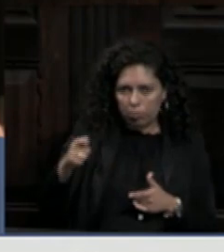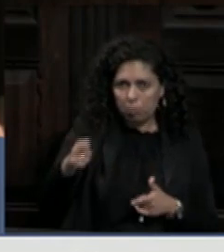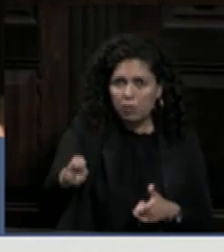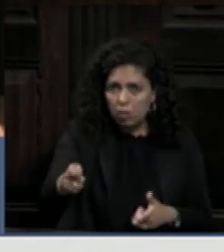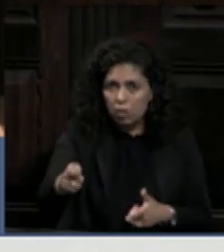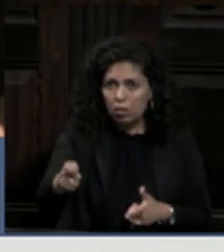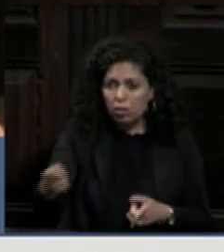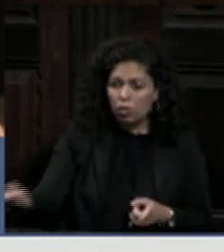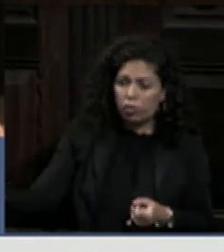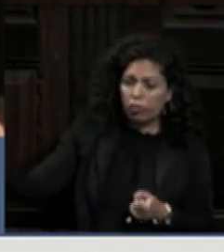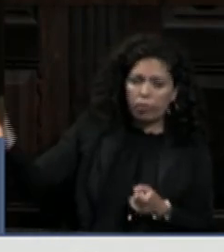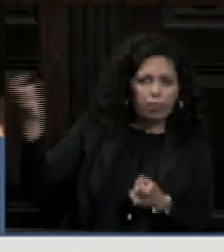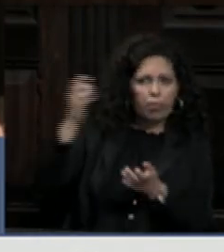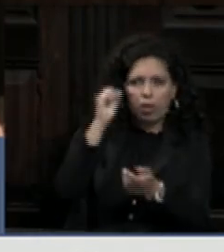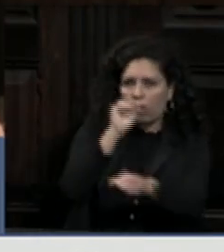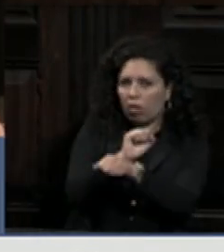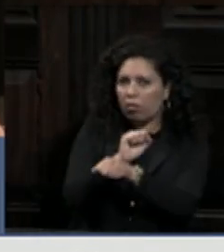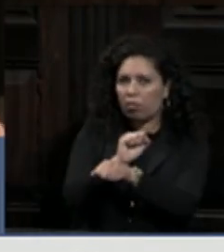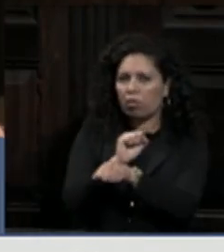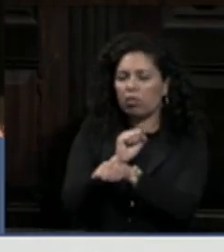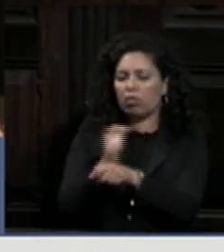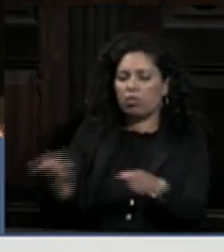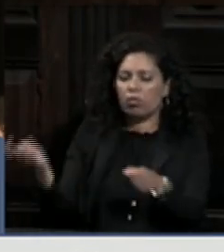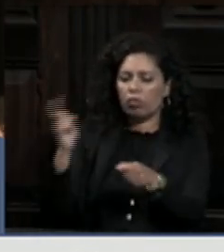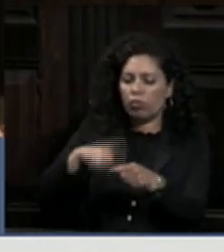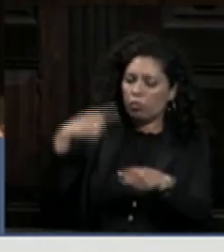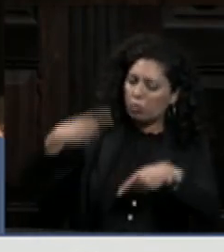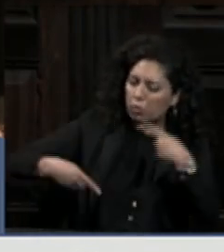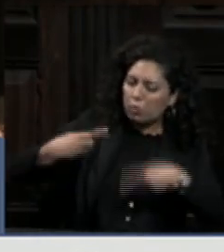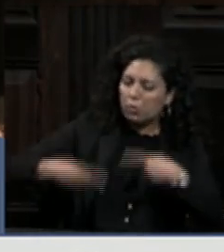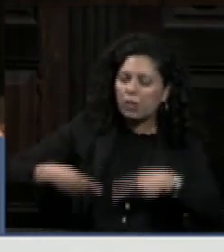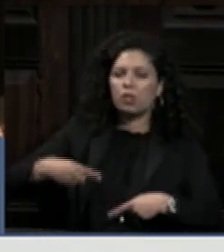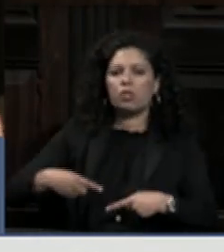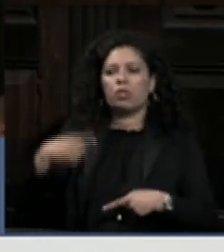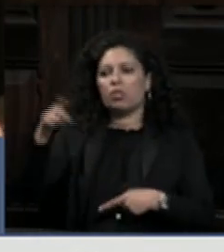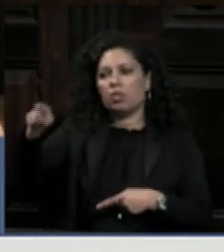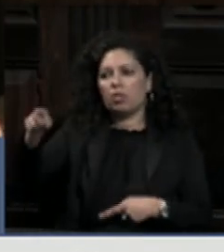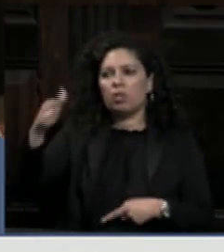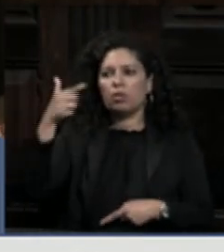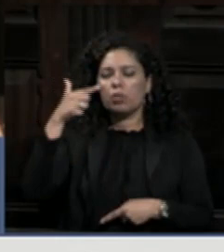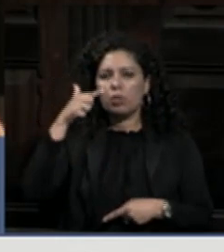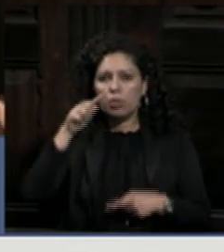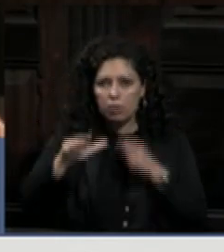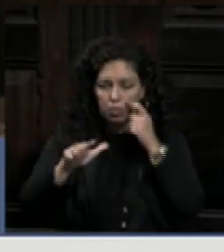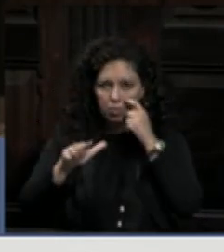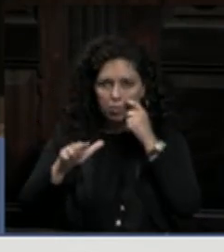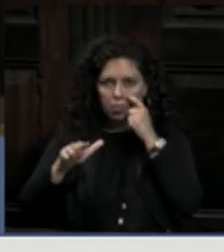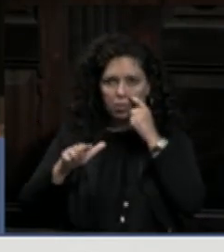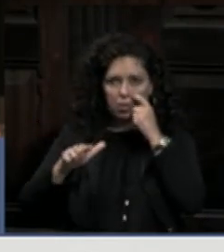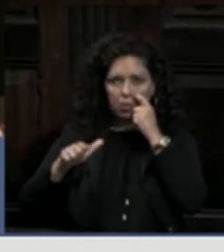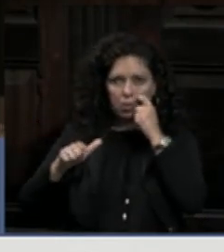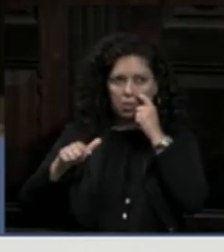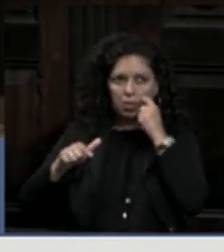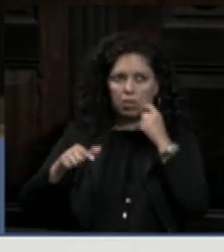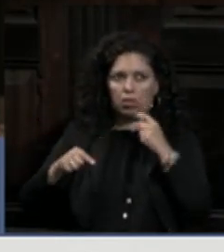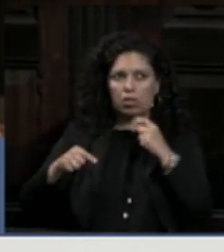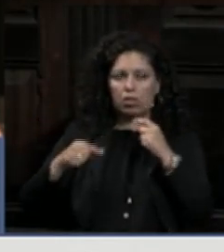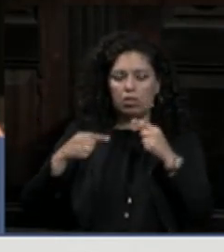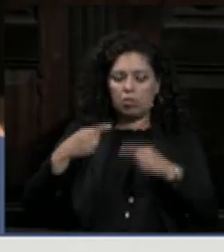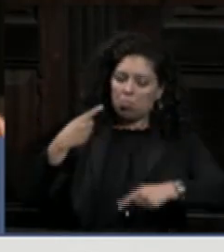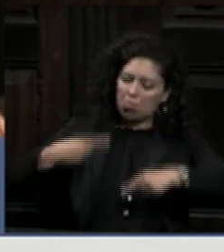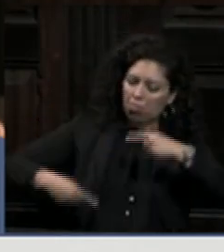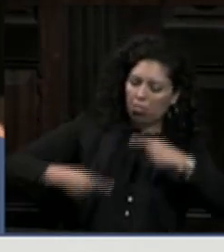ainda de fazer a campanha e lutar pelos